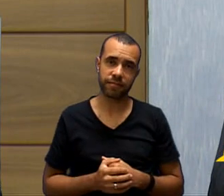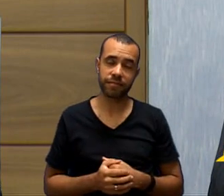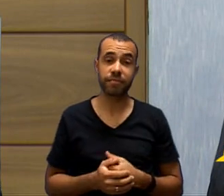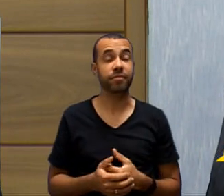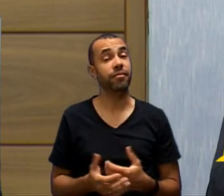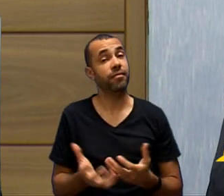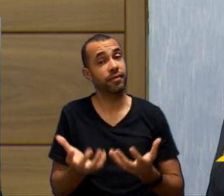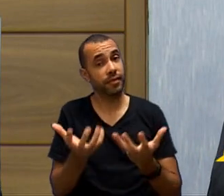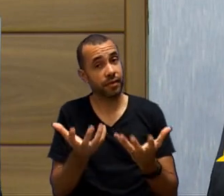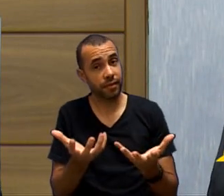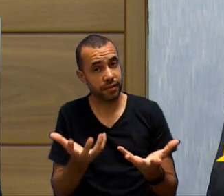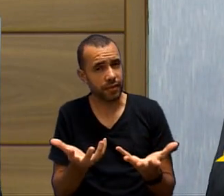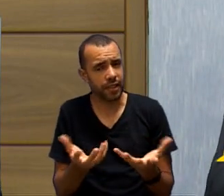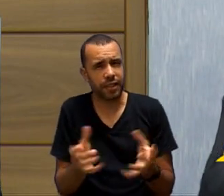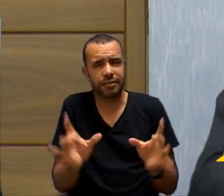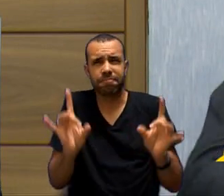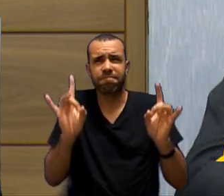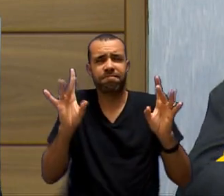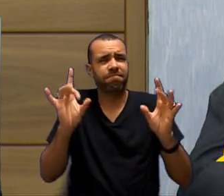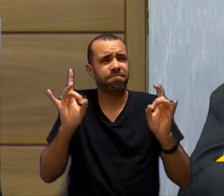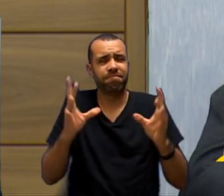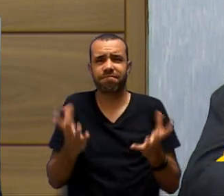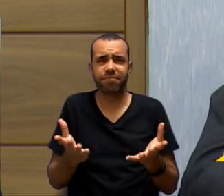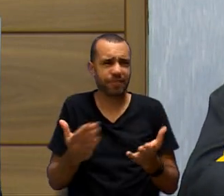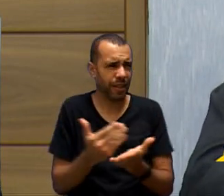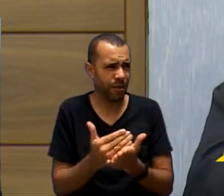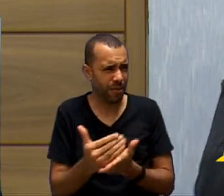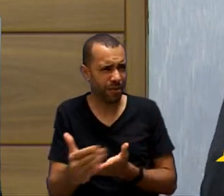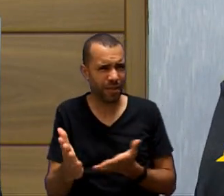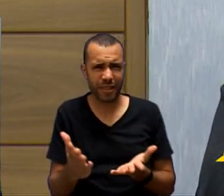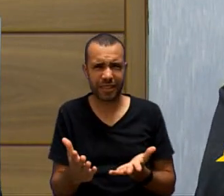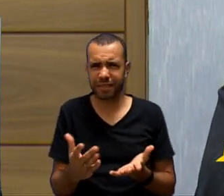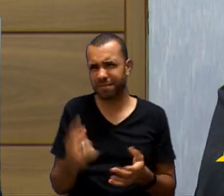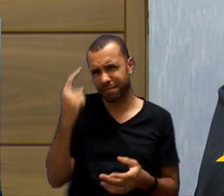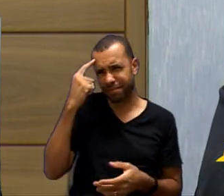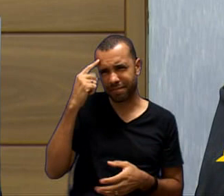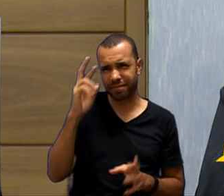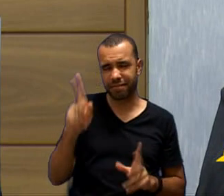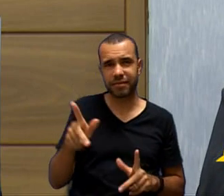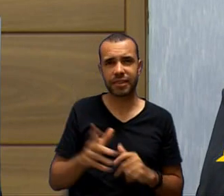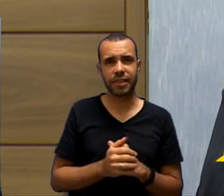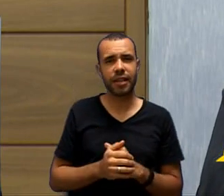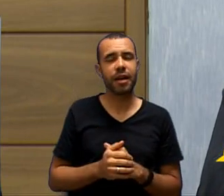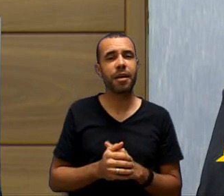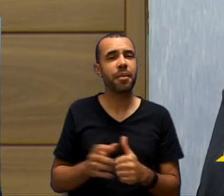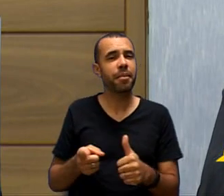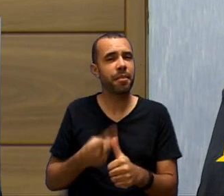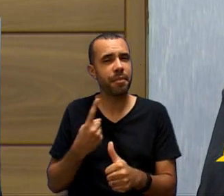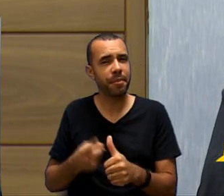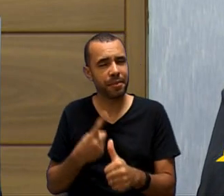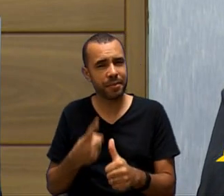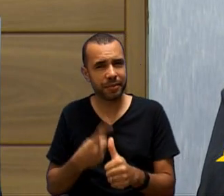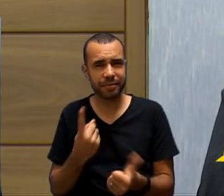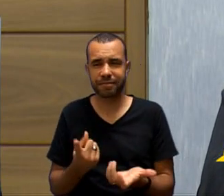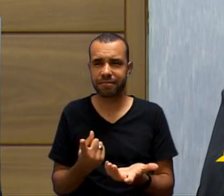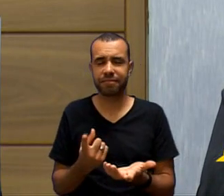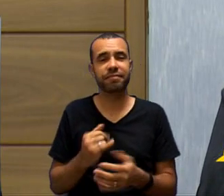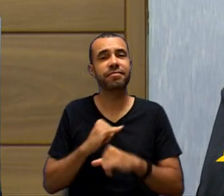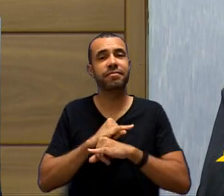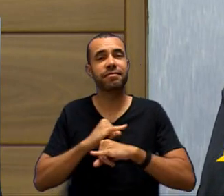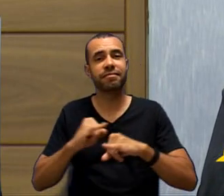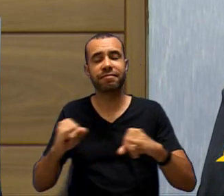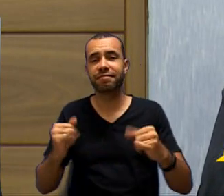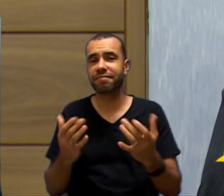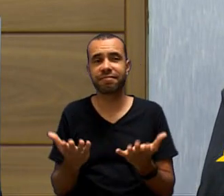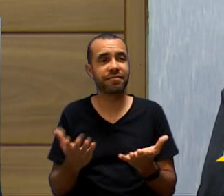muito especial, eu ia começar aqui, mas pensei diferente. A primeira demonstração que todos temos que ter